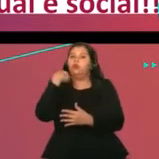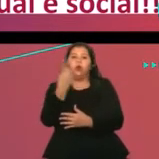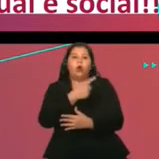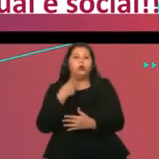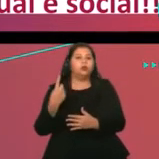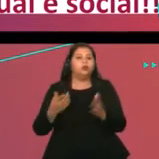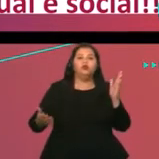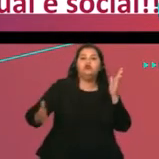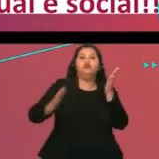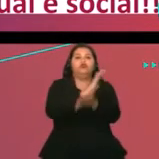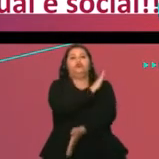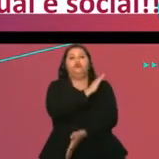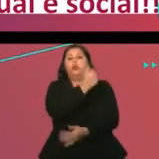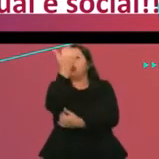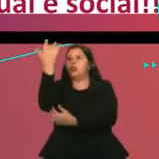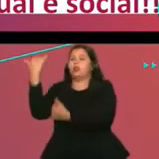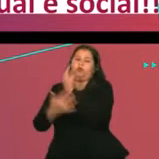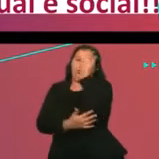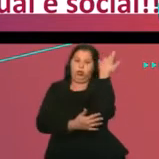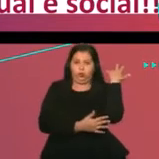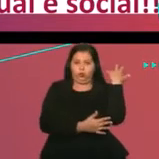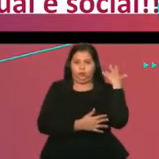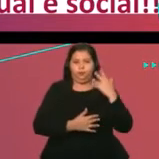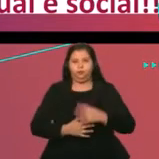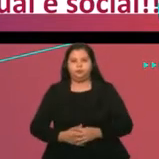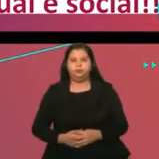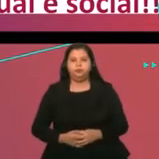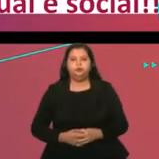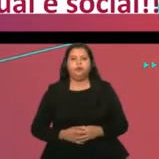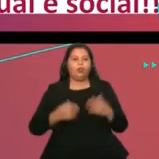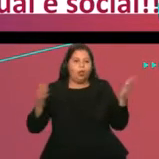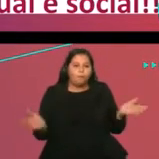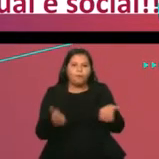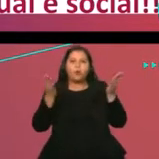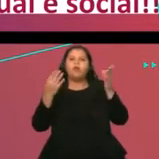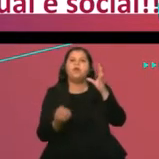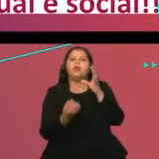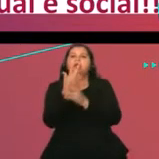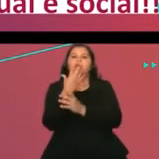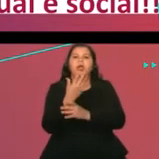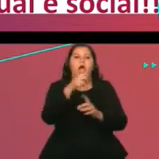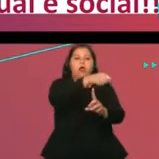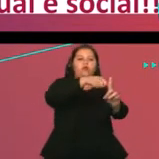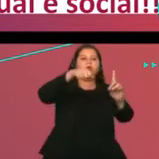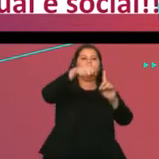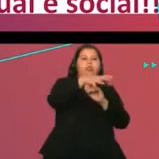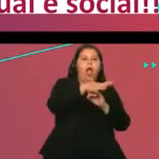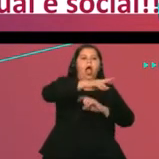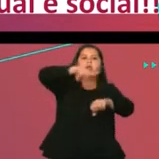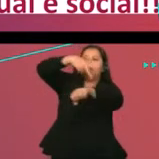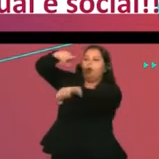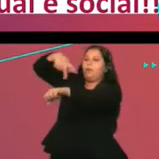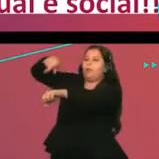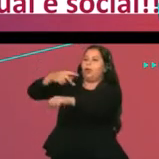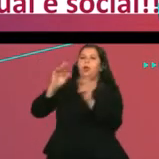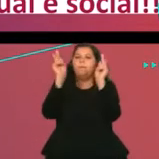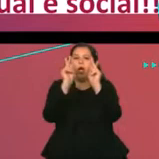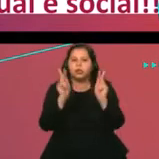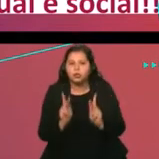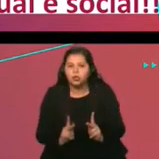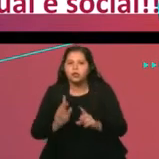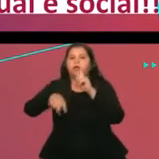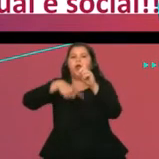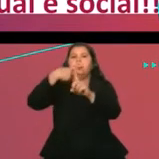se a gente dá um jeito nessa brincadeira tá e promover a sociedade pacíficas e inclusivas